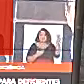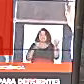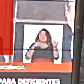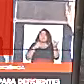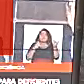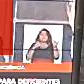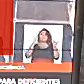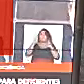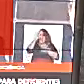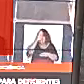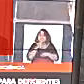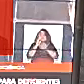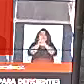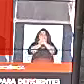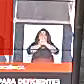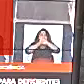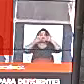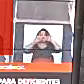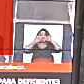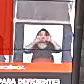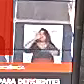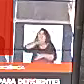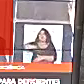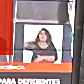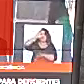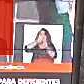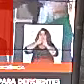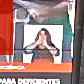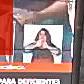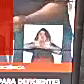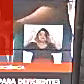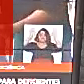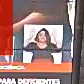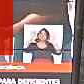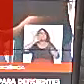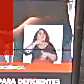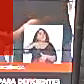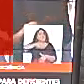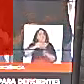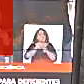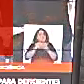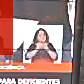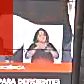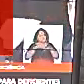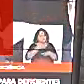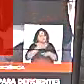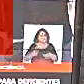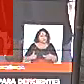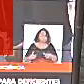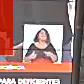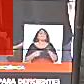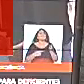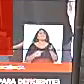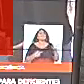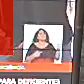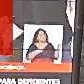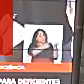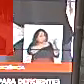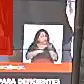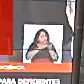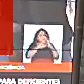fizemos uma audiência aqui, trouxemos as escolas, o sindicato, que é o SINEP, o Sindicato das Escolas Particulares, e